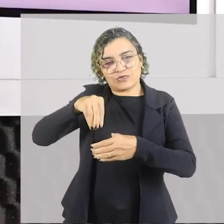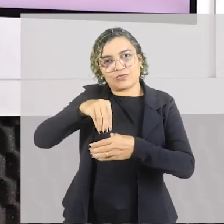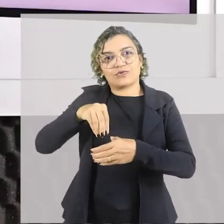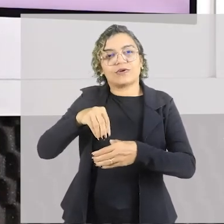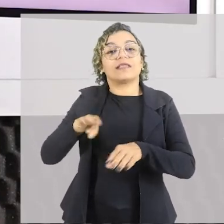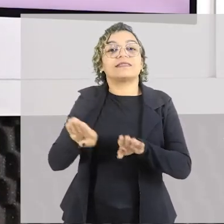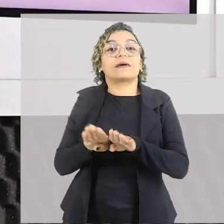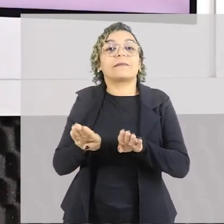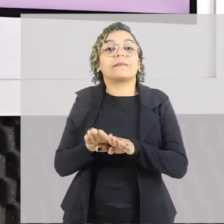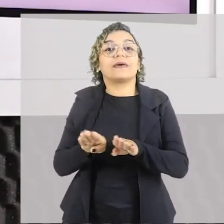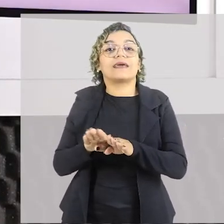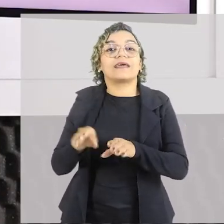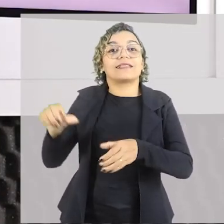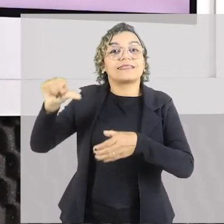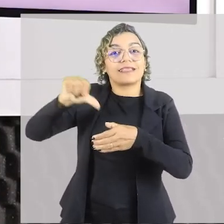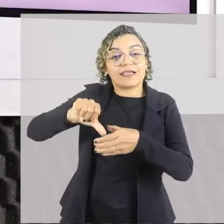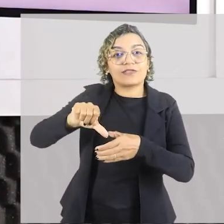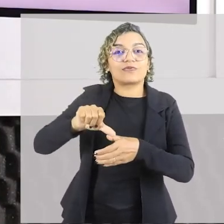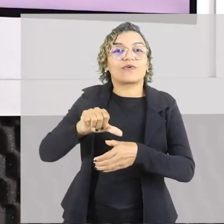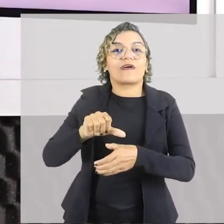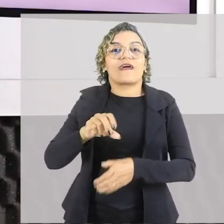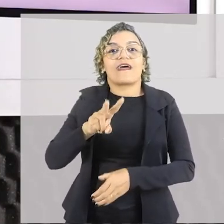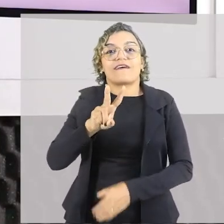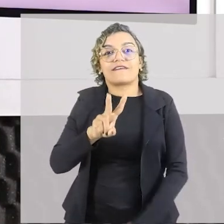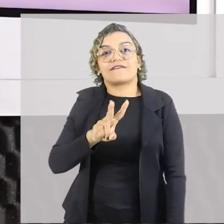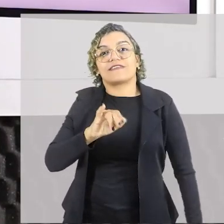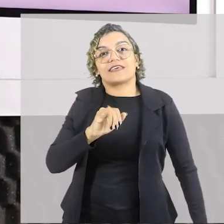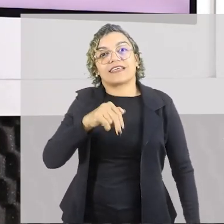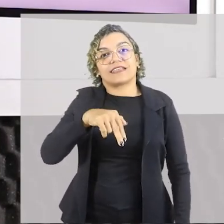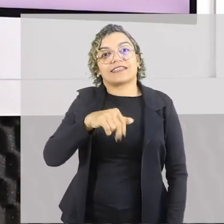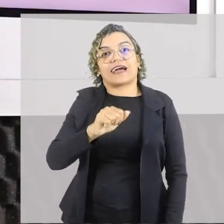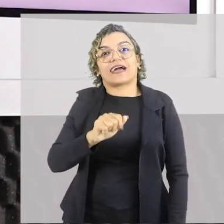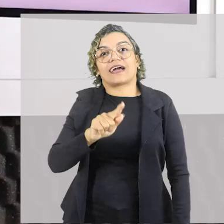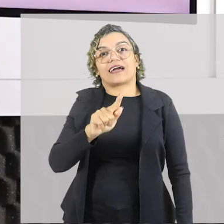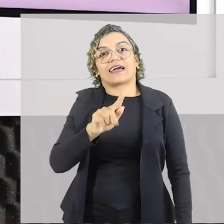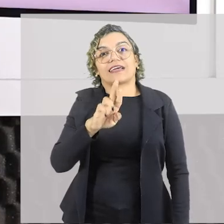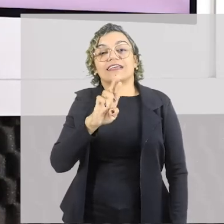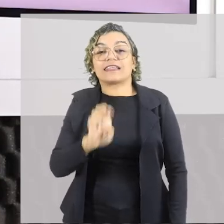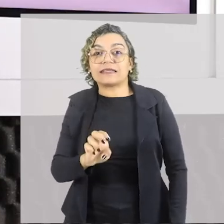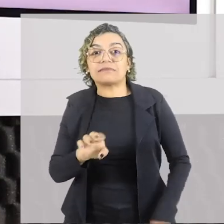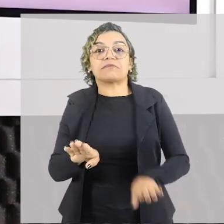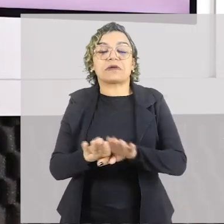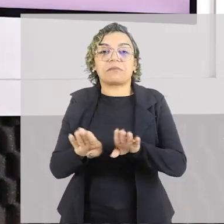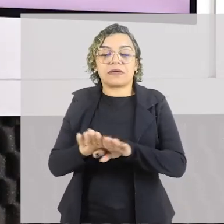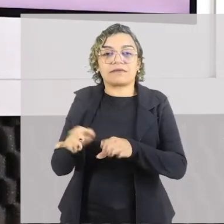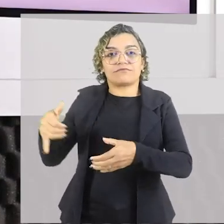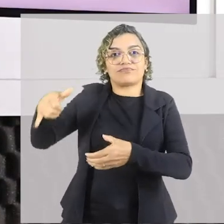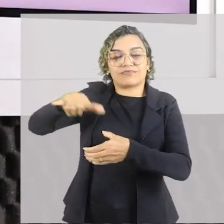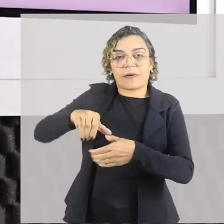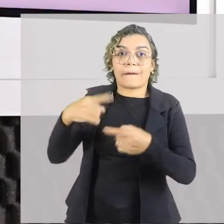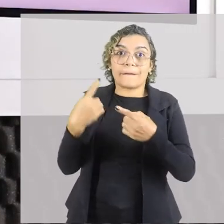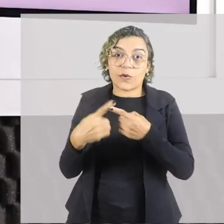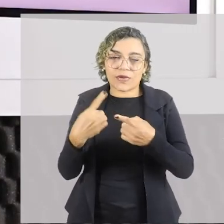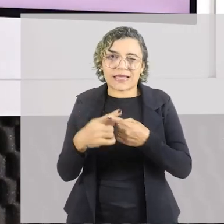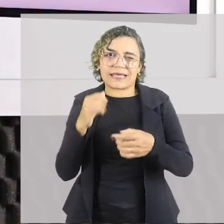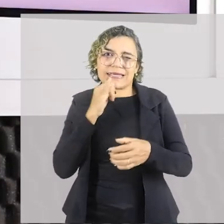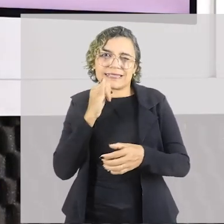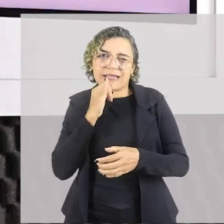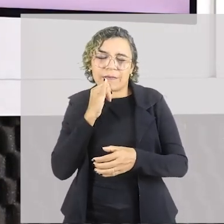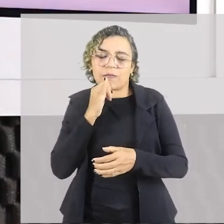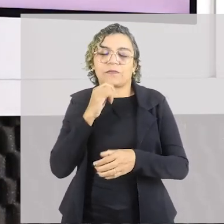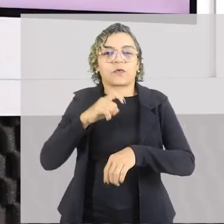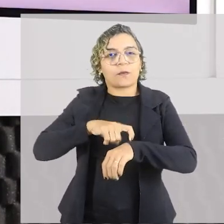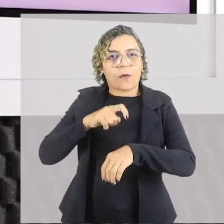que, meu povo? Eu gosto de colocar vinagre. Por que vinagre, Daniel? Porque quando a gente está cozinhando o ovo, a panela não fica